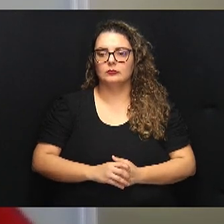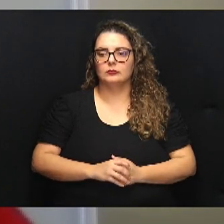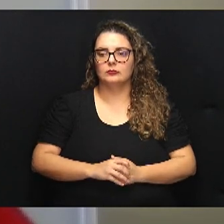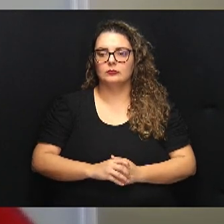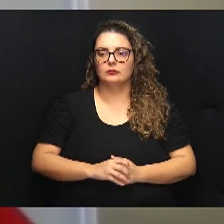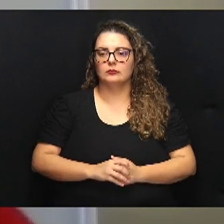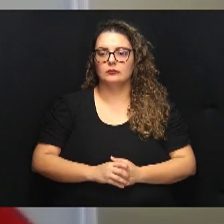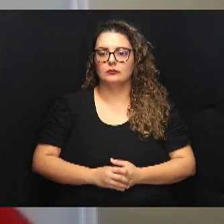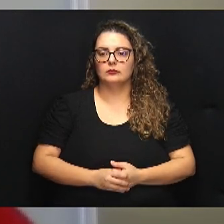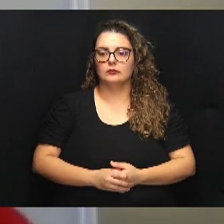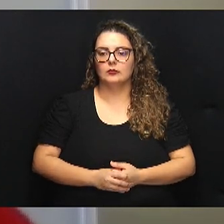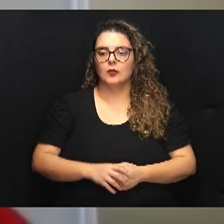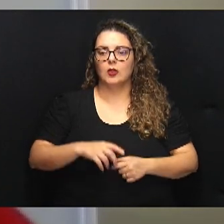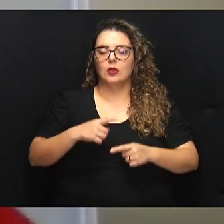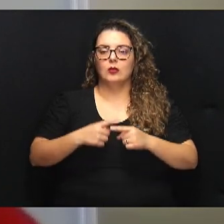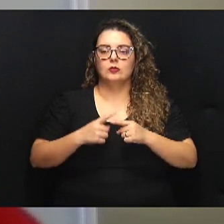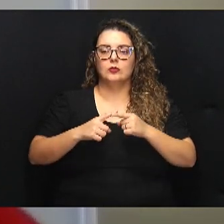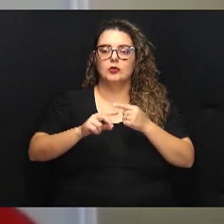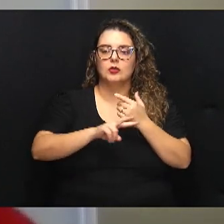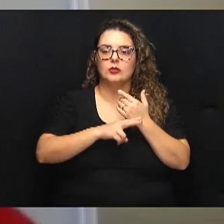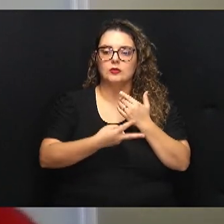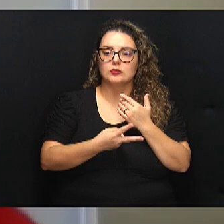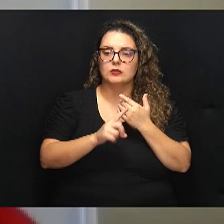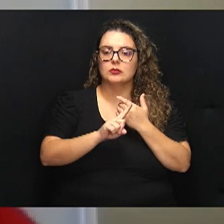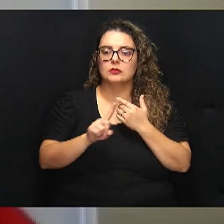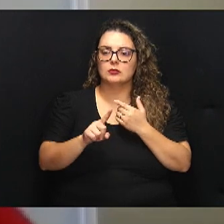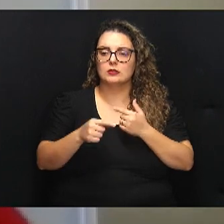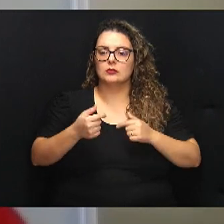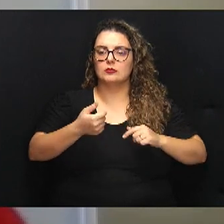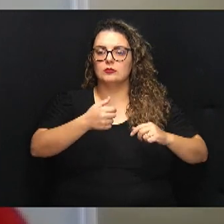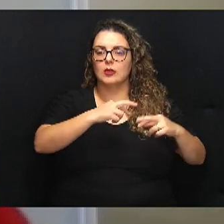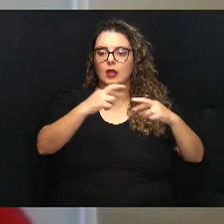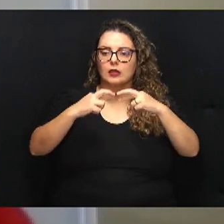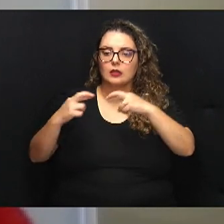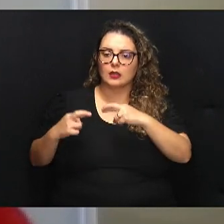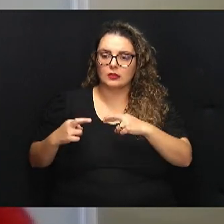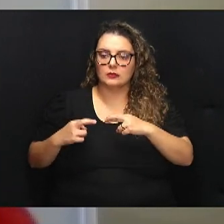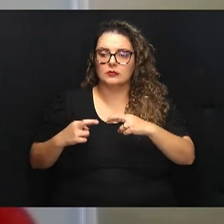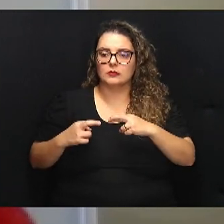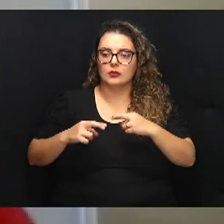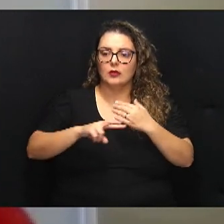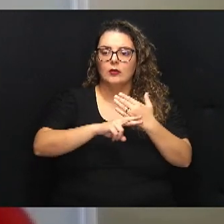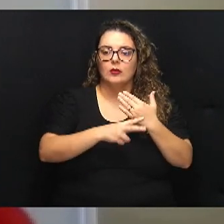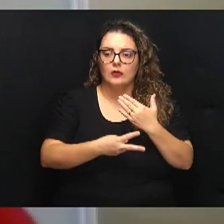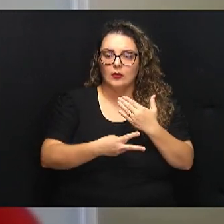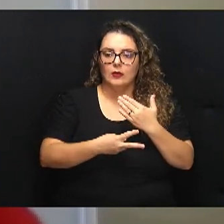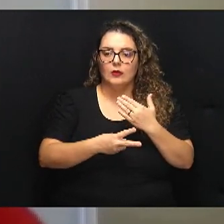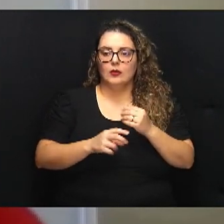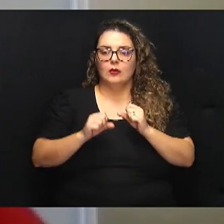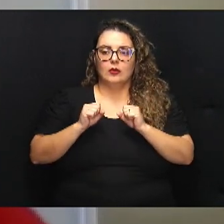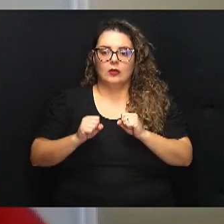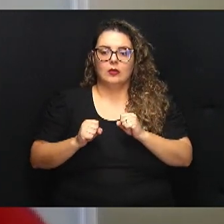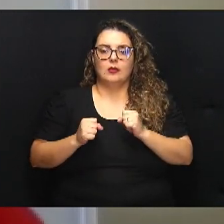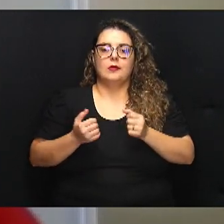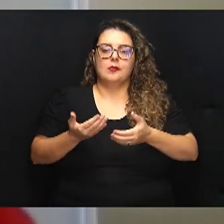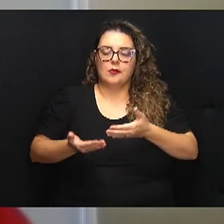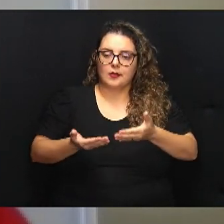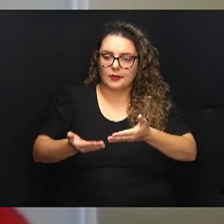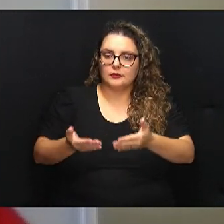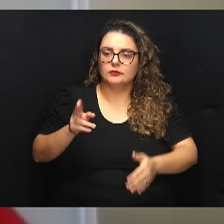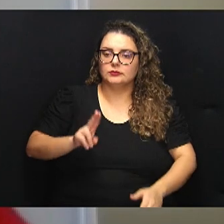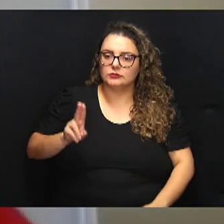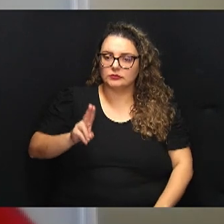os impactos não terão sido analisados, os impactos de um empreendimento que venha se implantando ou que já